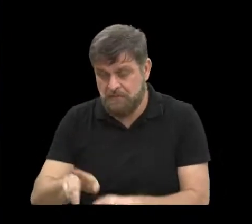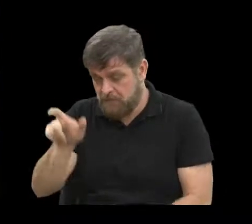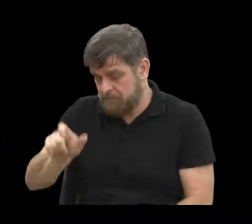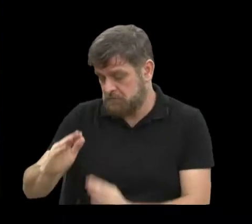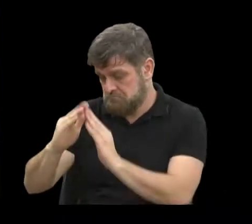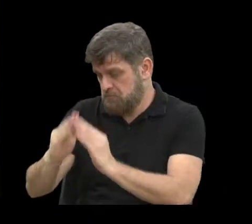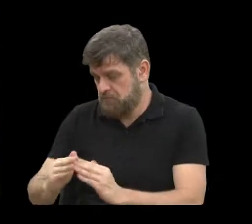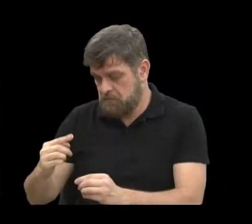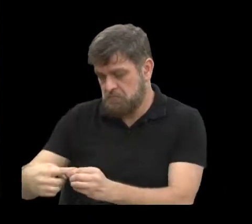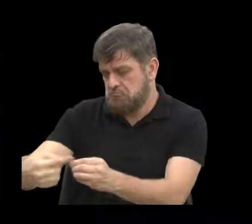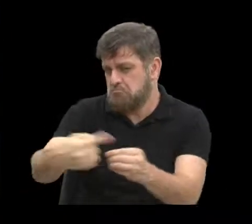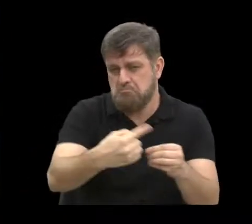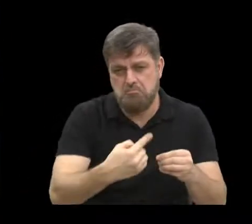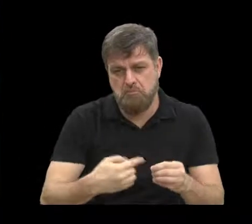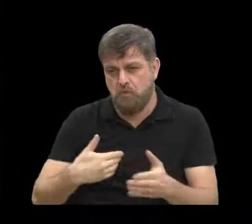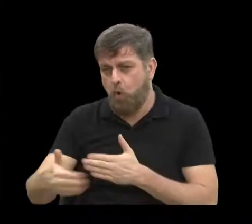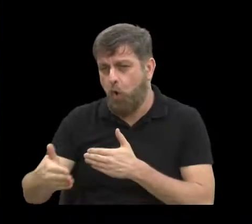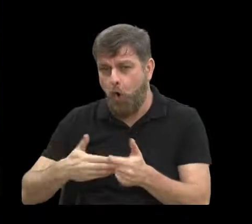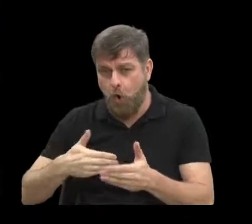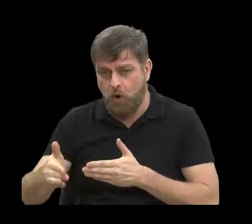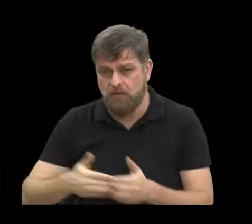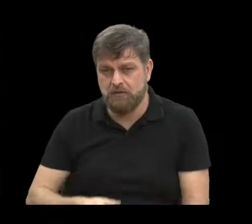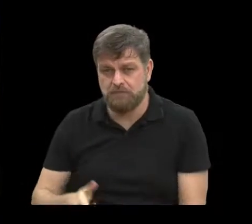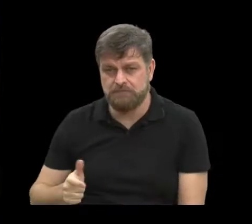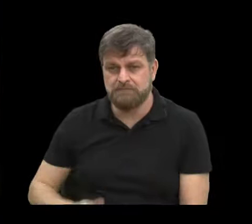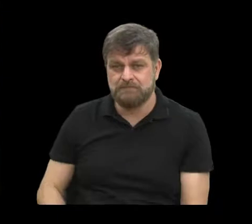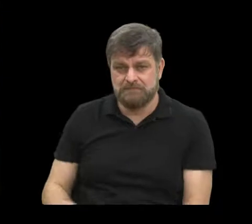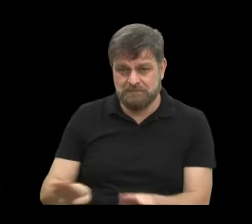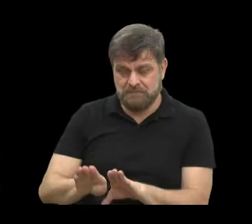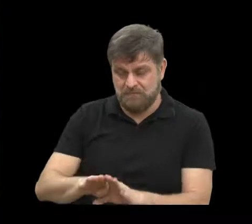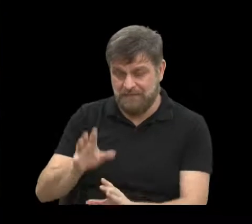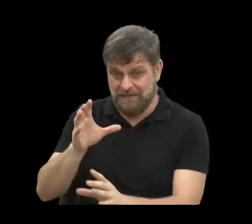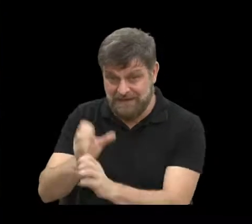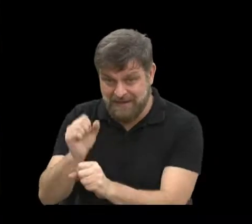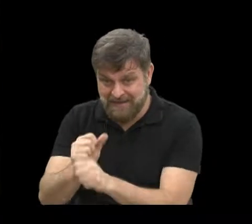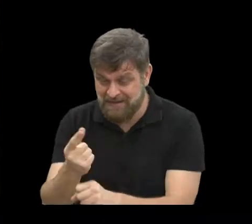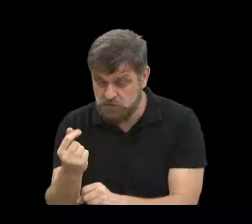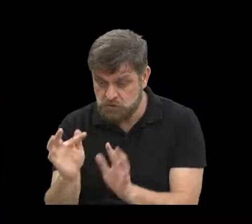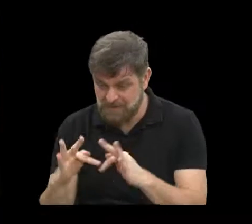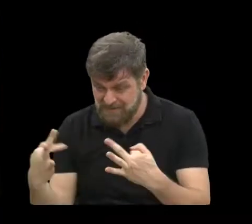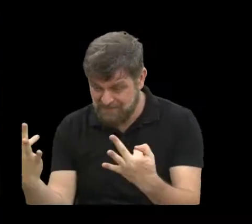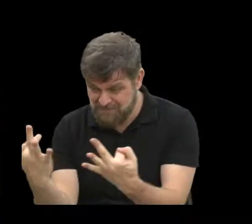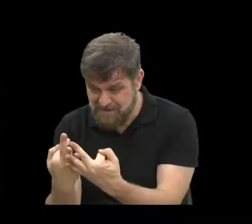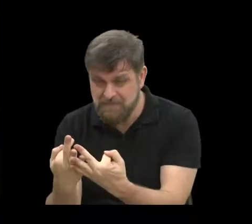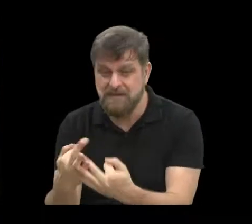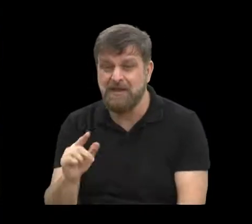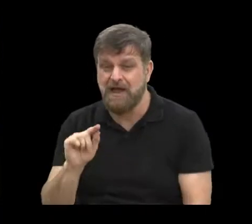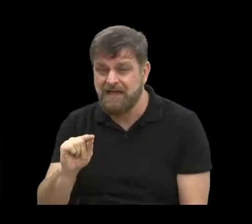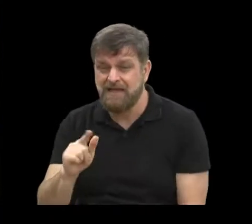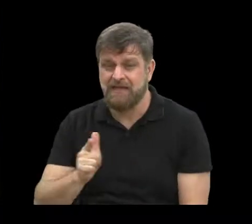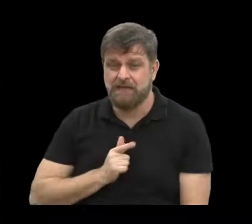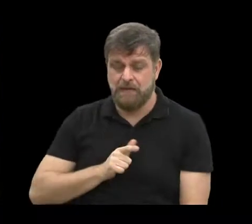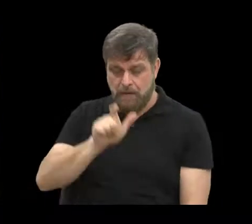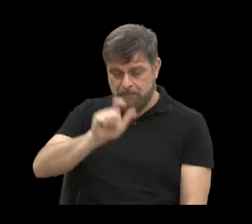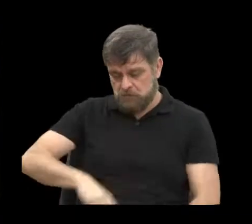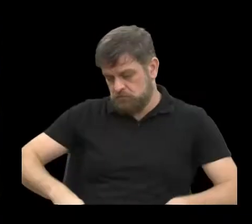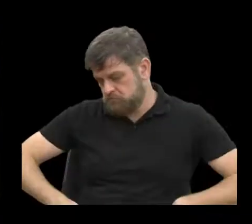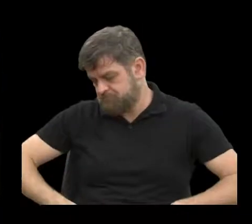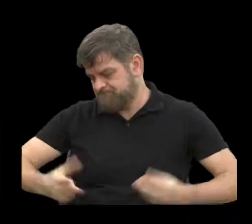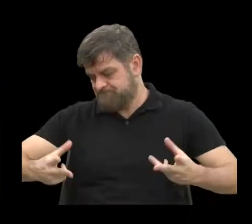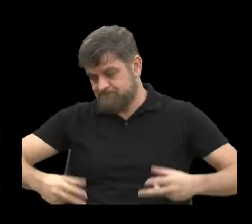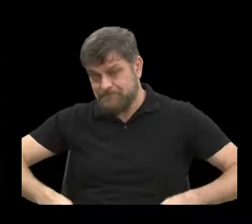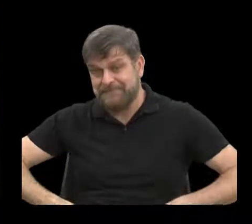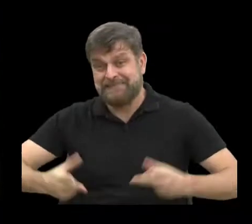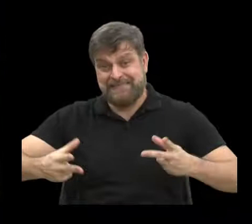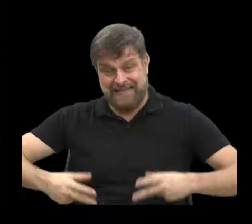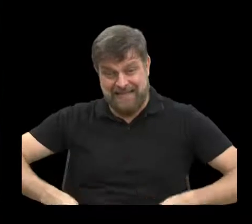resida. Nós vamos excluir do cálculo da renda per capita familiar despesas que o requerente